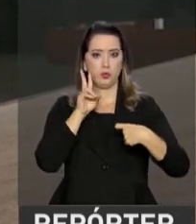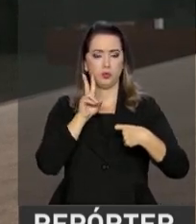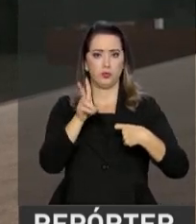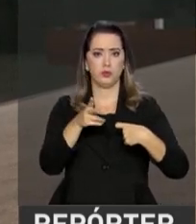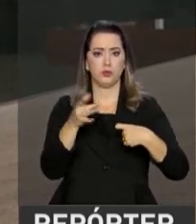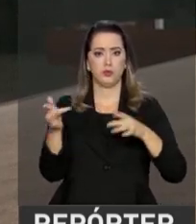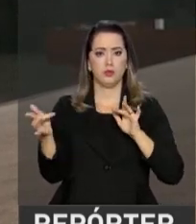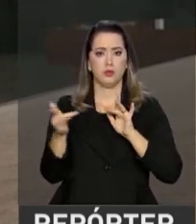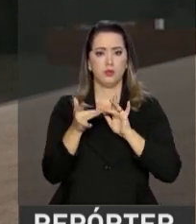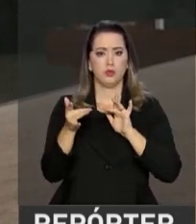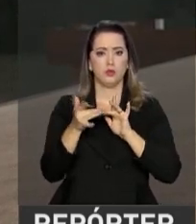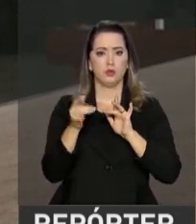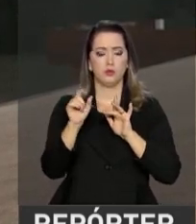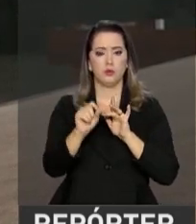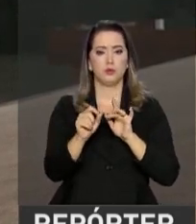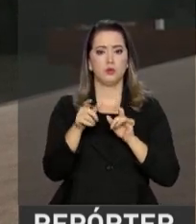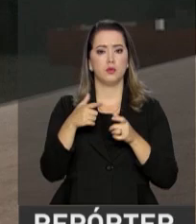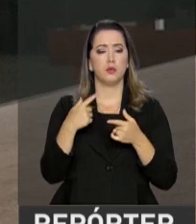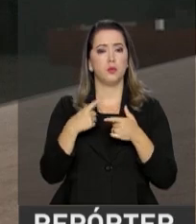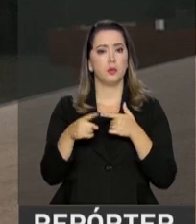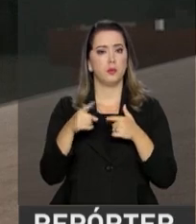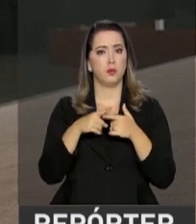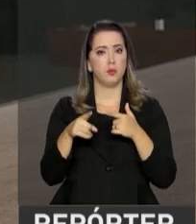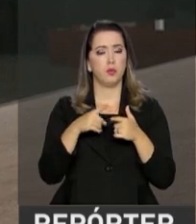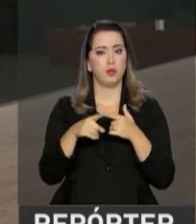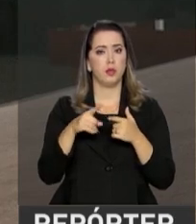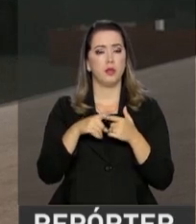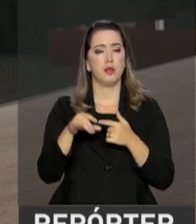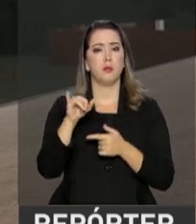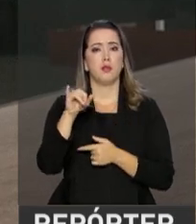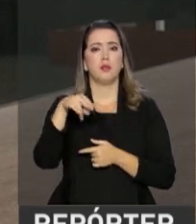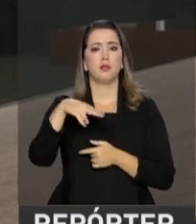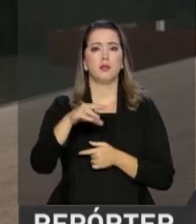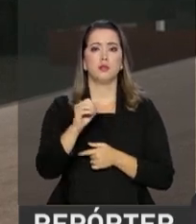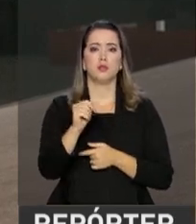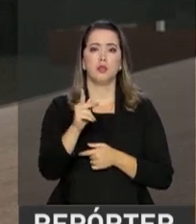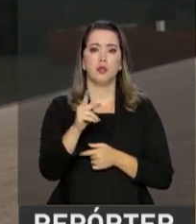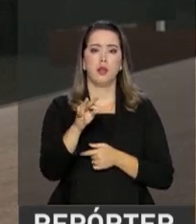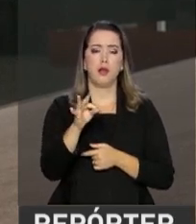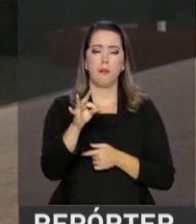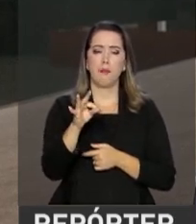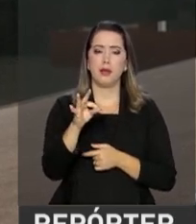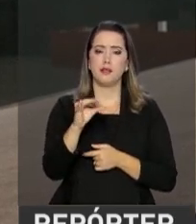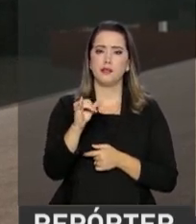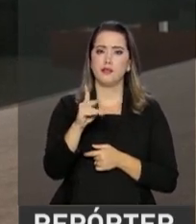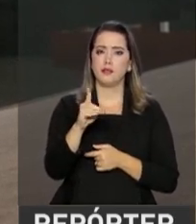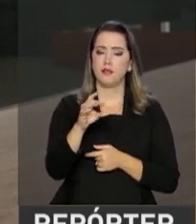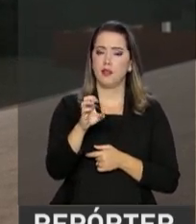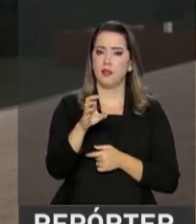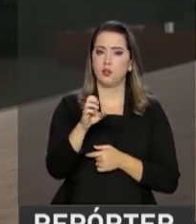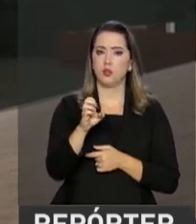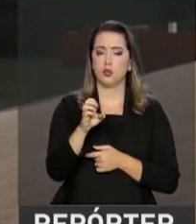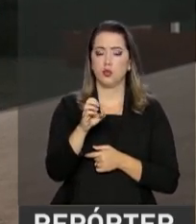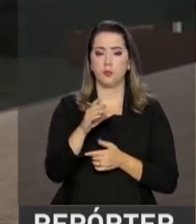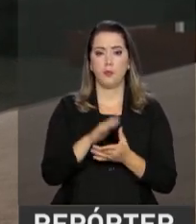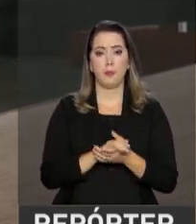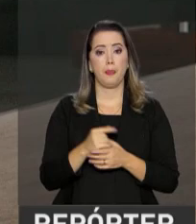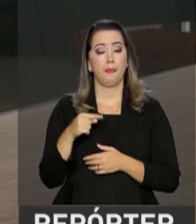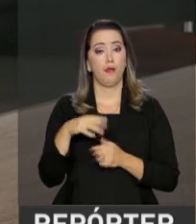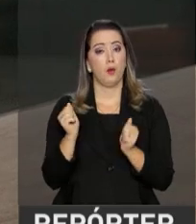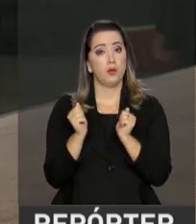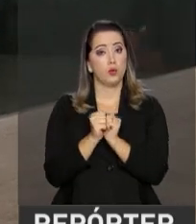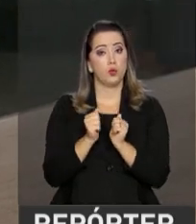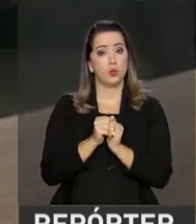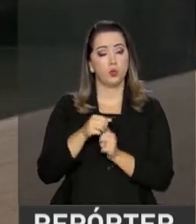de revisão de benefícios por incapacidade para esclarecer melhor o assunto e explicar bem do que se trata e se eu tô aqui com o ministro interino